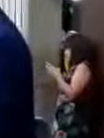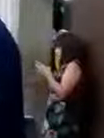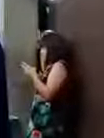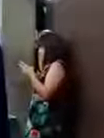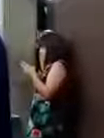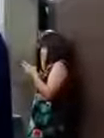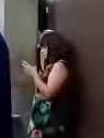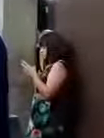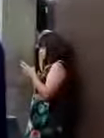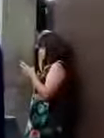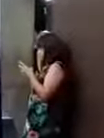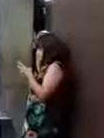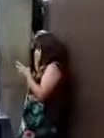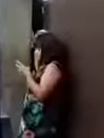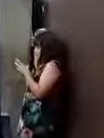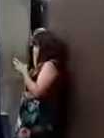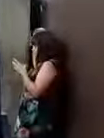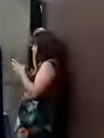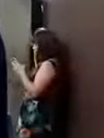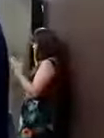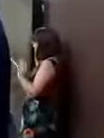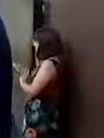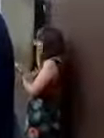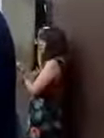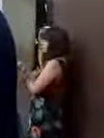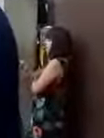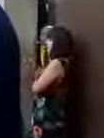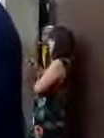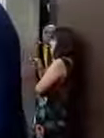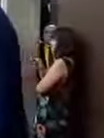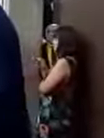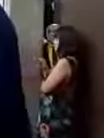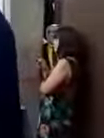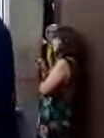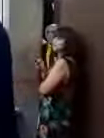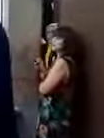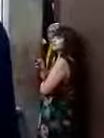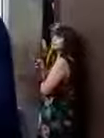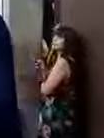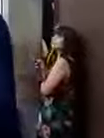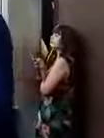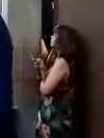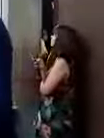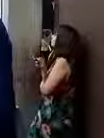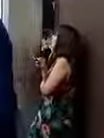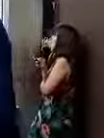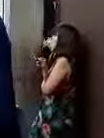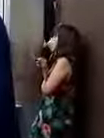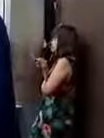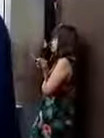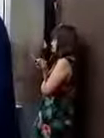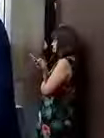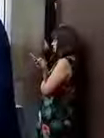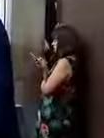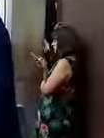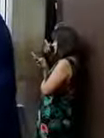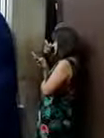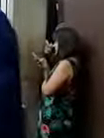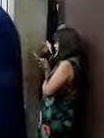era presidente da casa. E aqui, já estou com a minuta pronta do projeto de